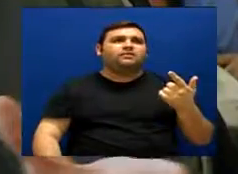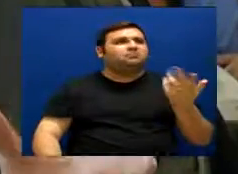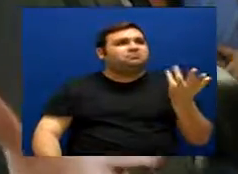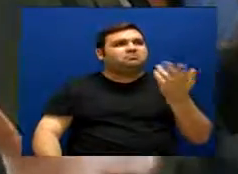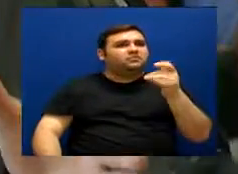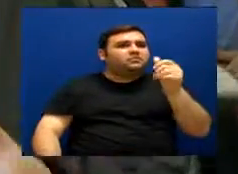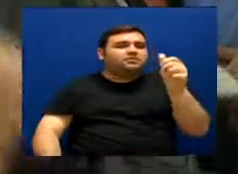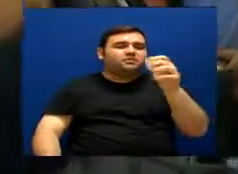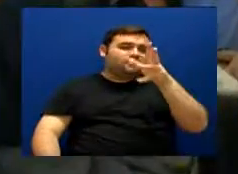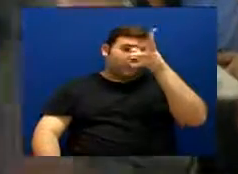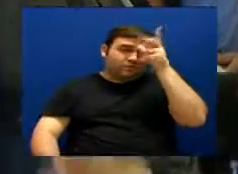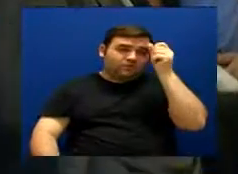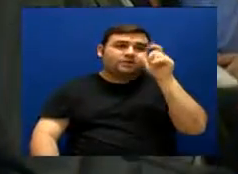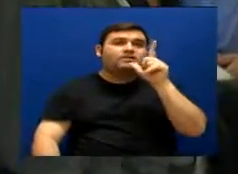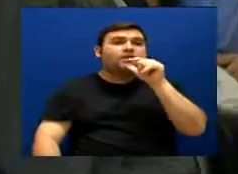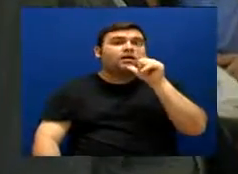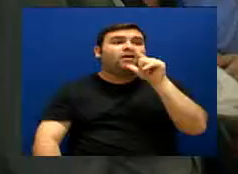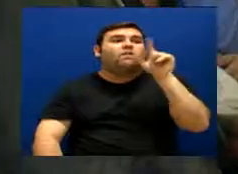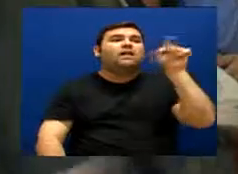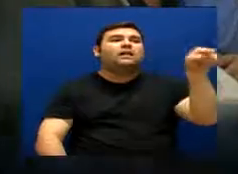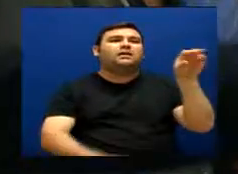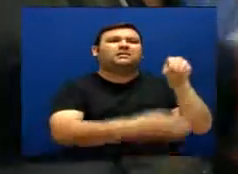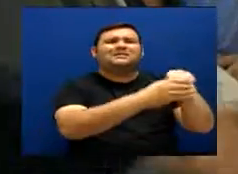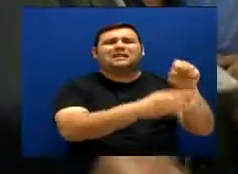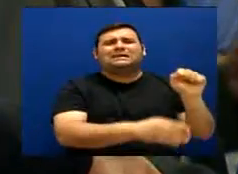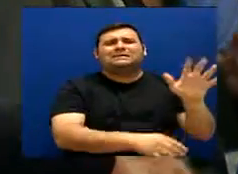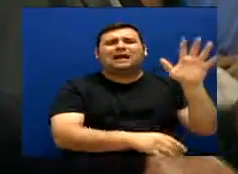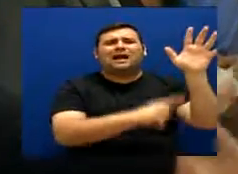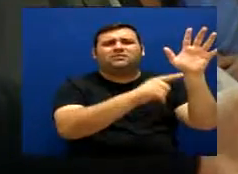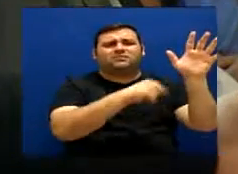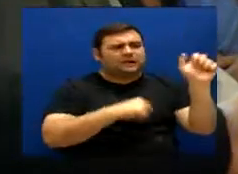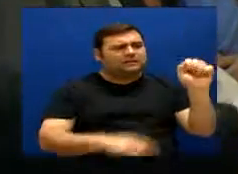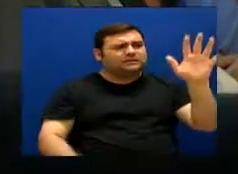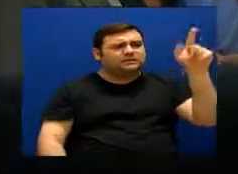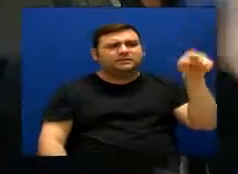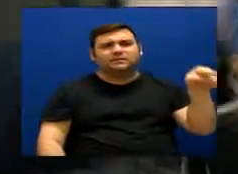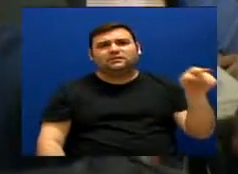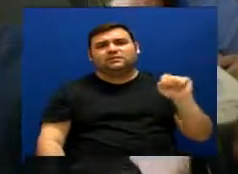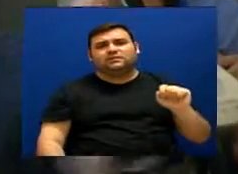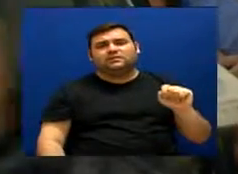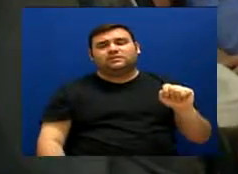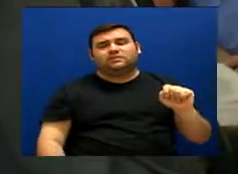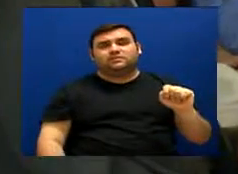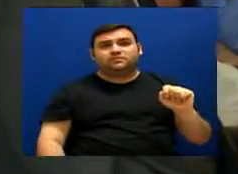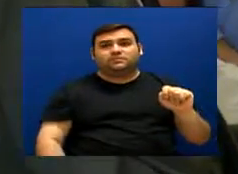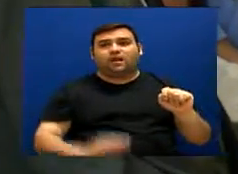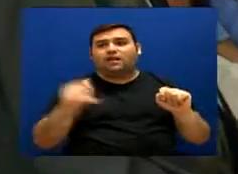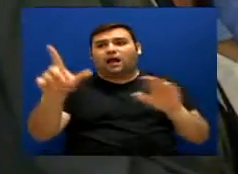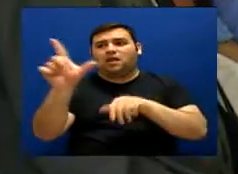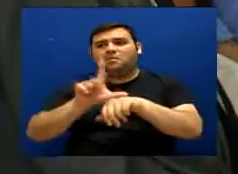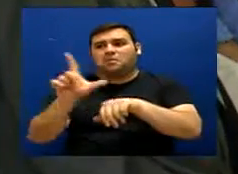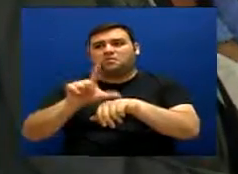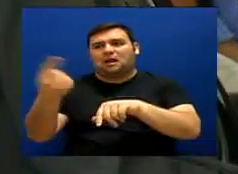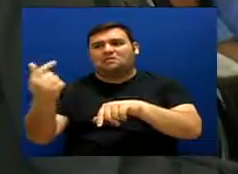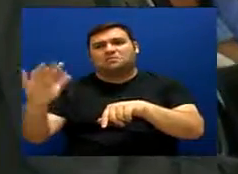um doce, qualquer coisa que seja, lá dentro do cinema é muito mais caro do que fora. O vereador Vanderlei